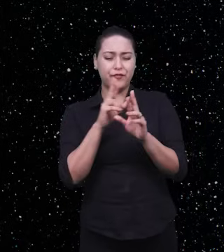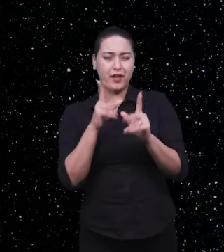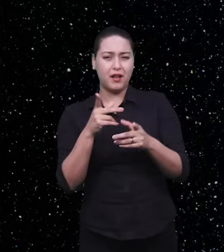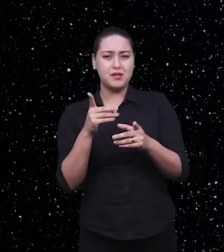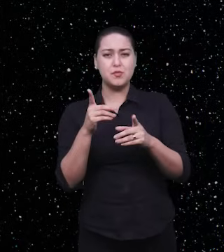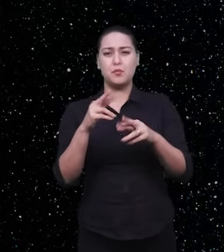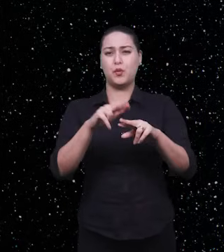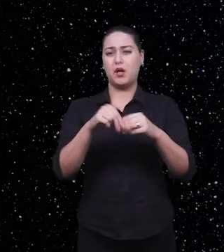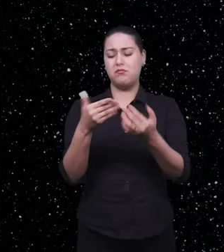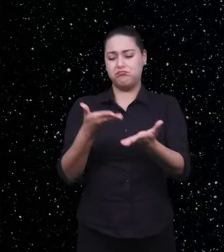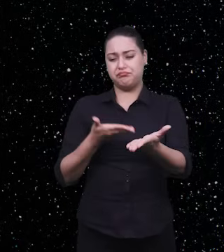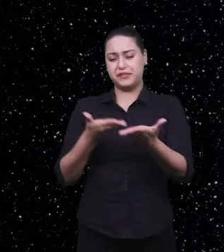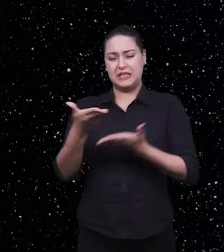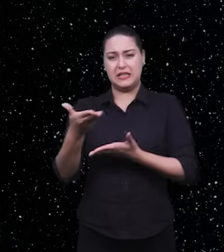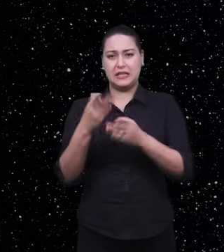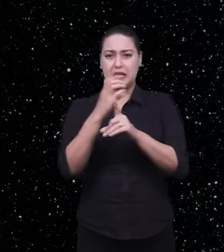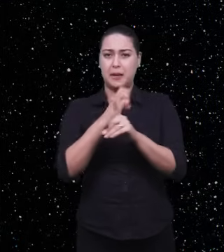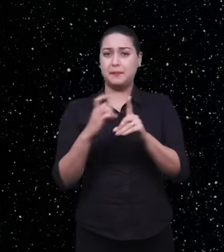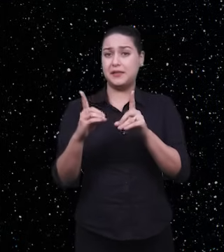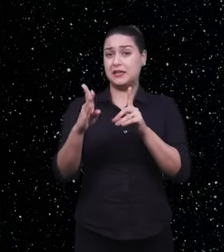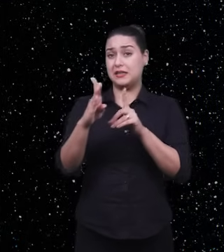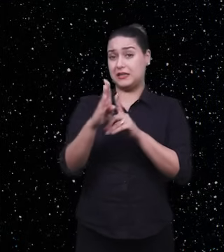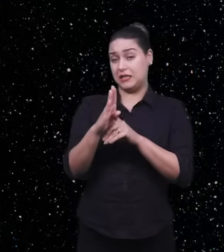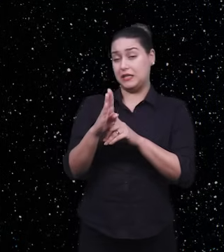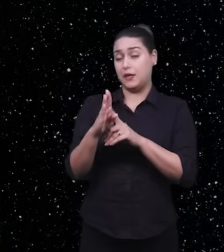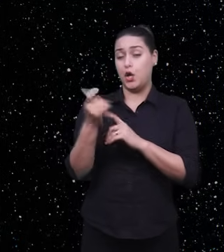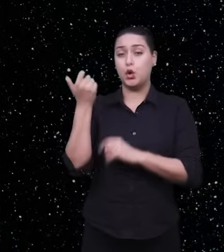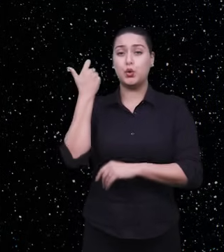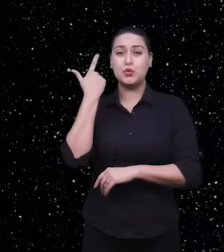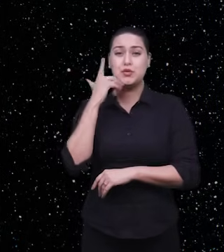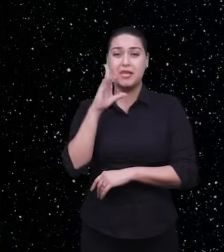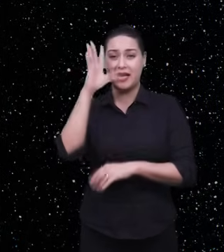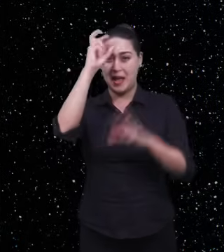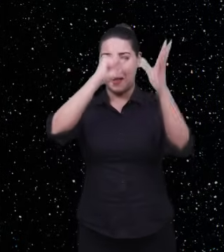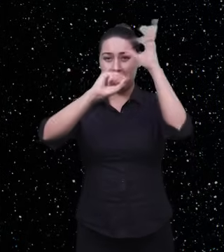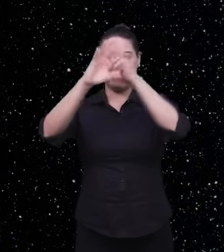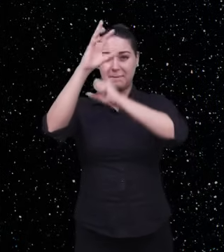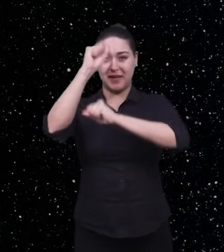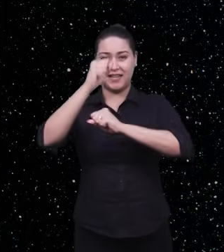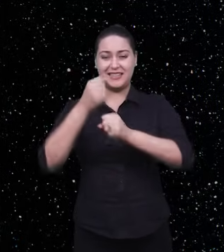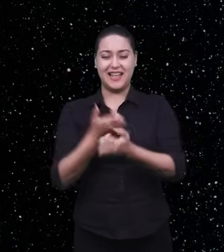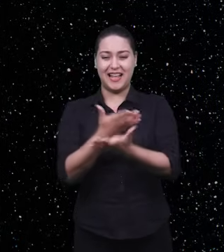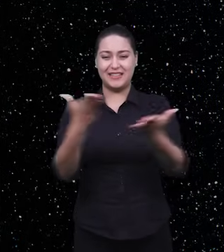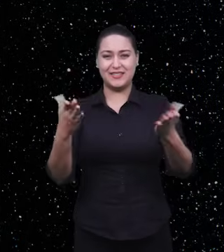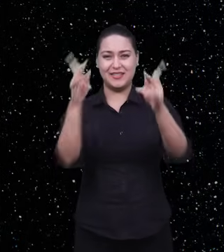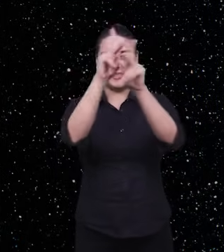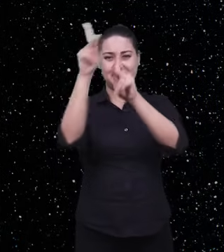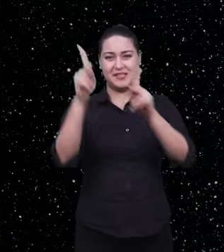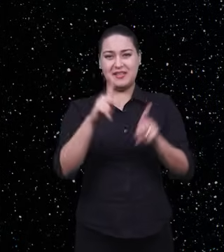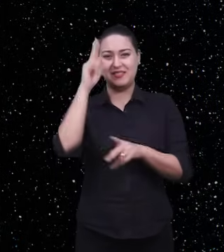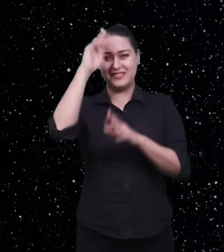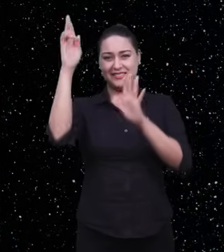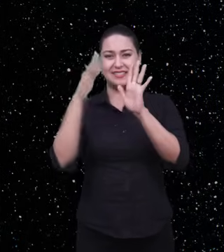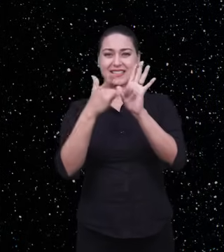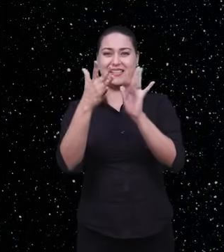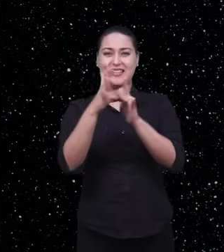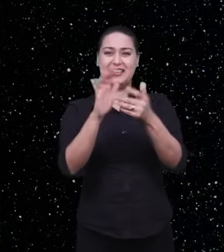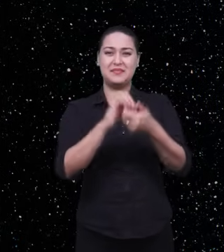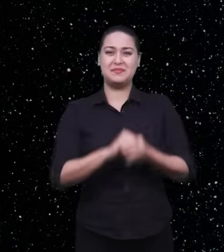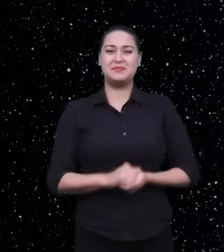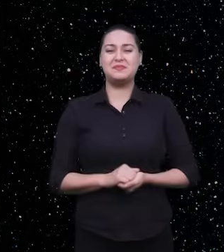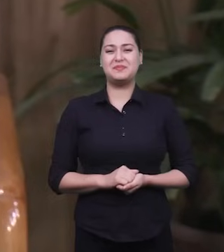da dinâmica trabalhada na Escola Bíblica Dominical e temos tido um grande aprendizado. A todos a paz do